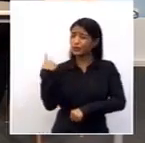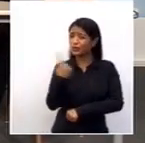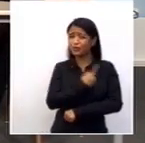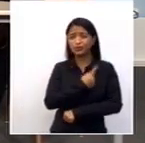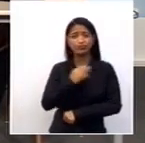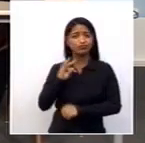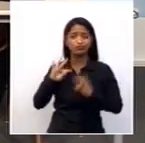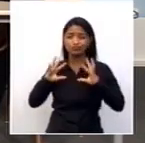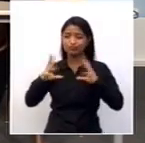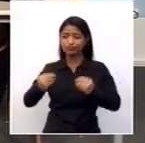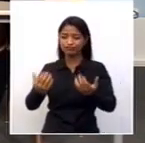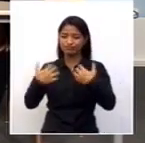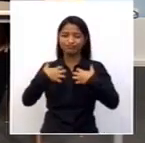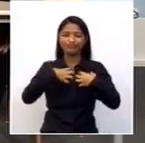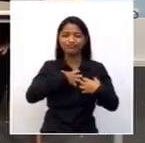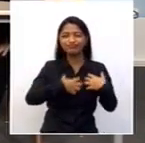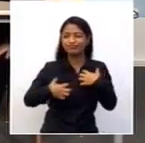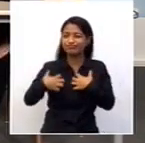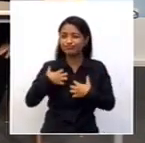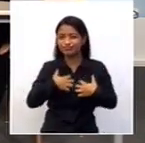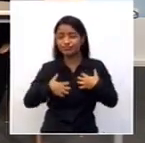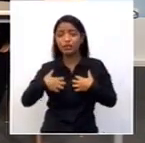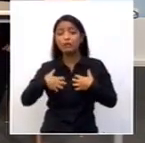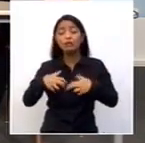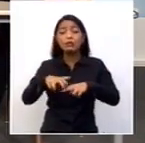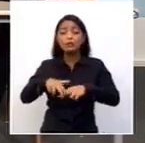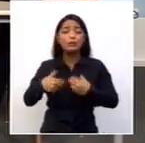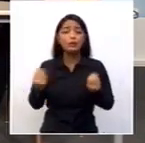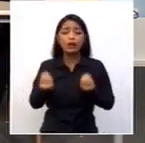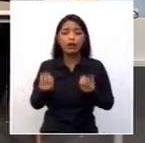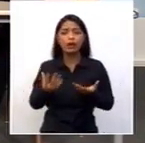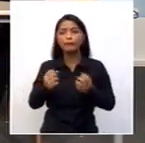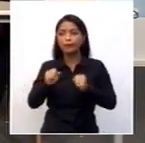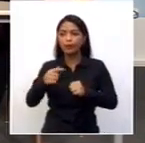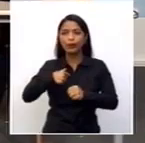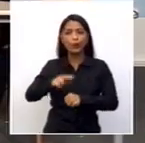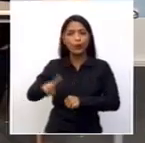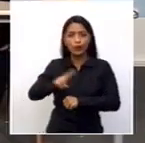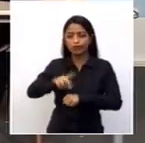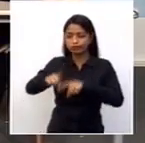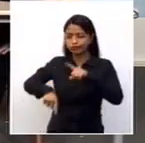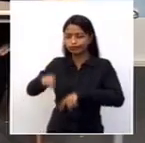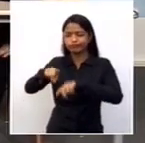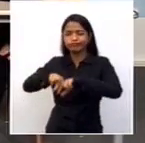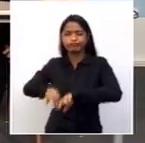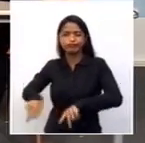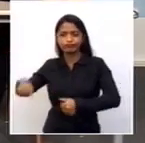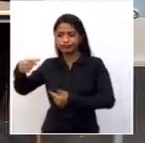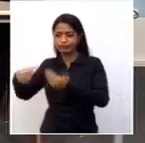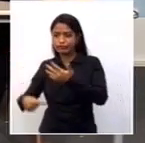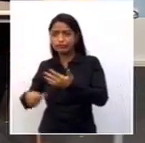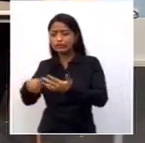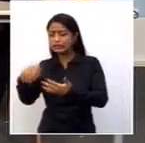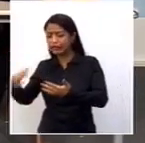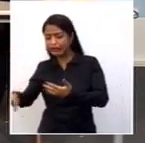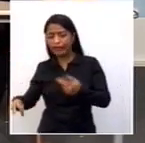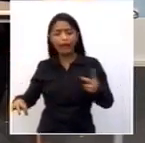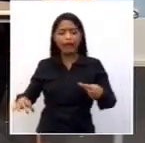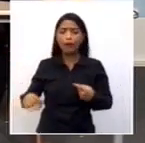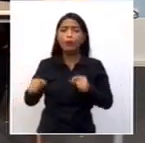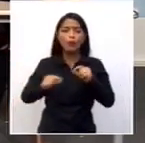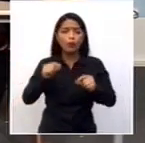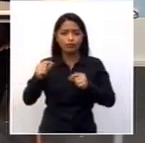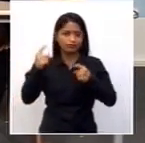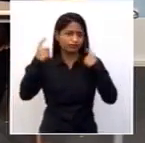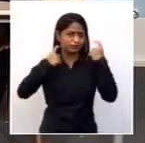angustiados com as inúmeras possibilidades de instrumentos e ferramentas, o que é certo e o que é errado, mas na